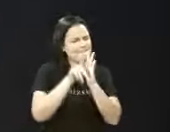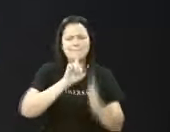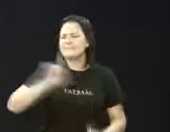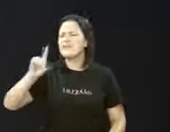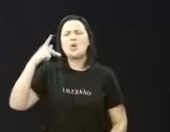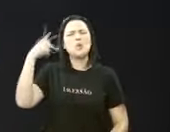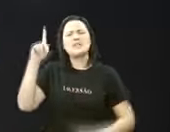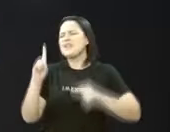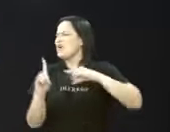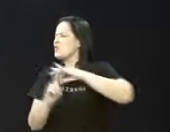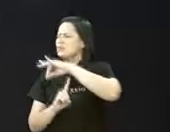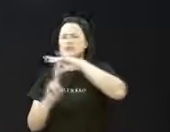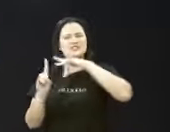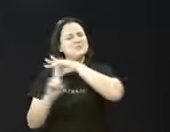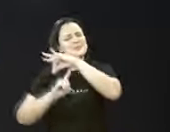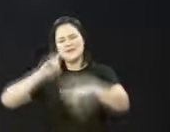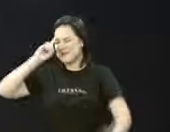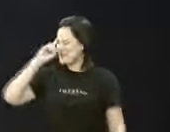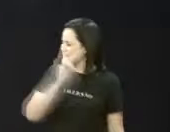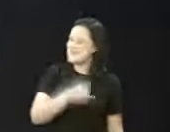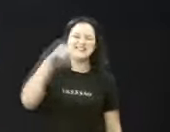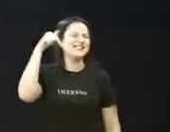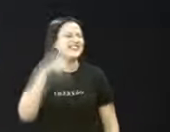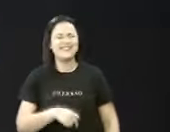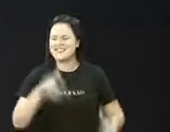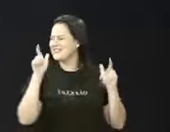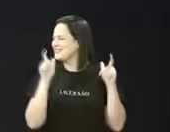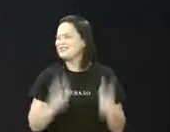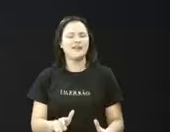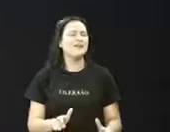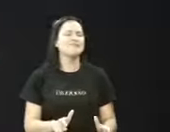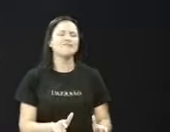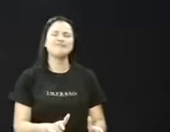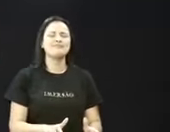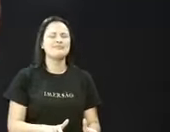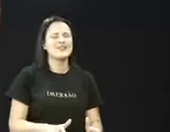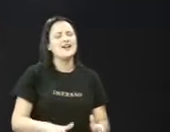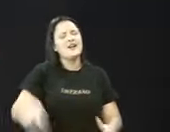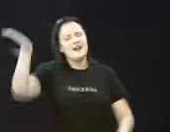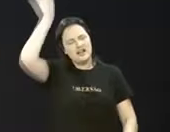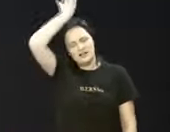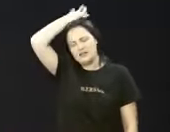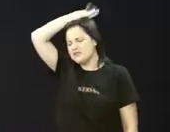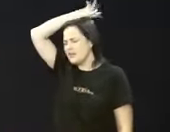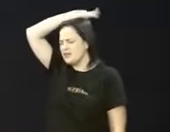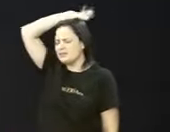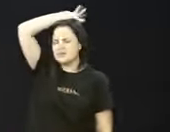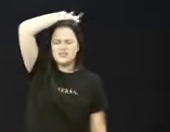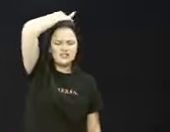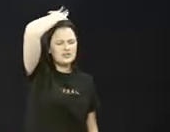não subi com uma cartilha pronta dizendo vai ser assim, não, Senhor. Alai derrebe a xúria. O que